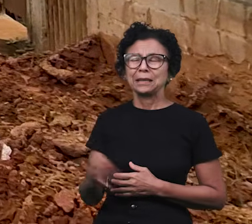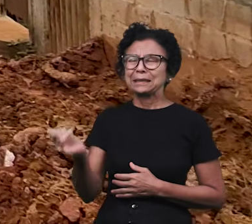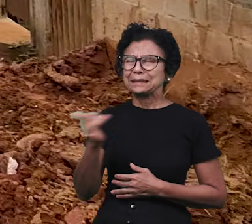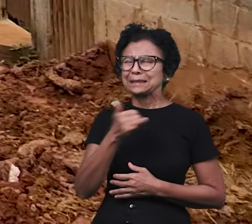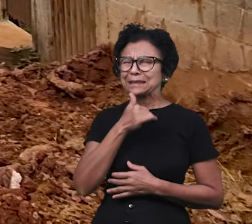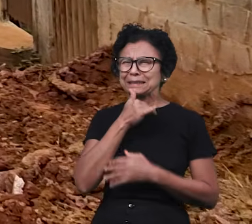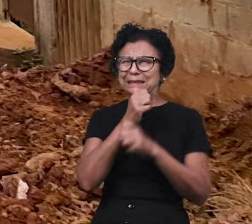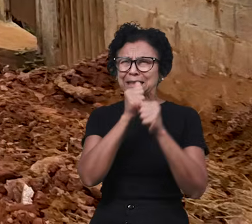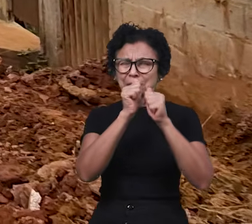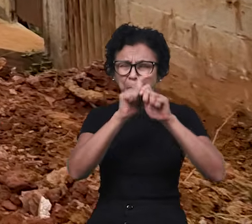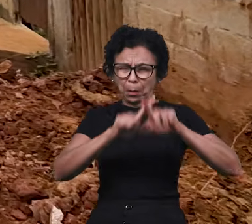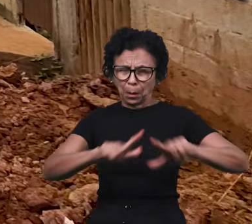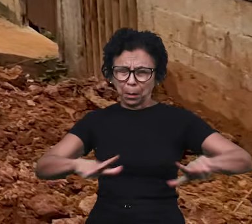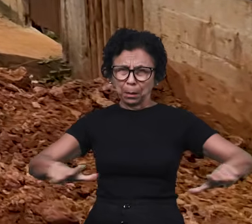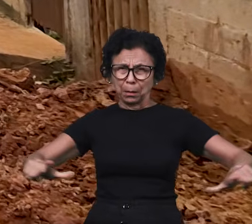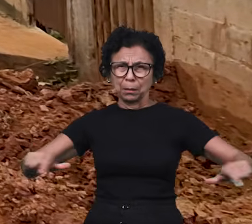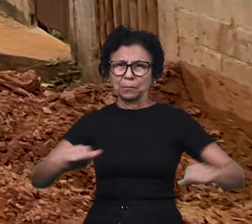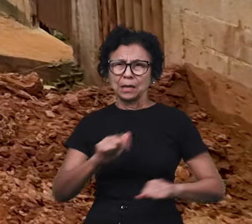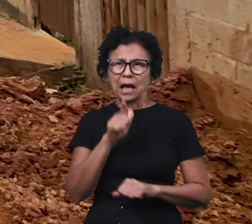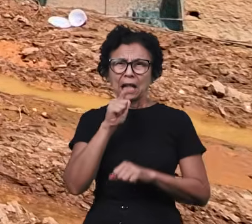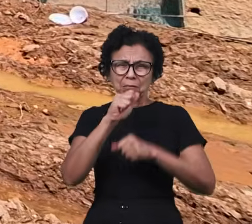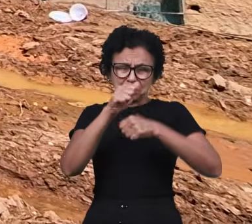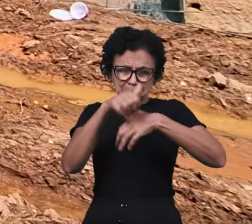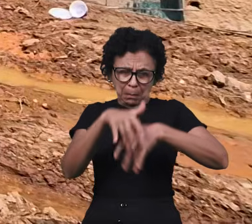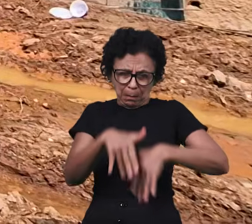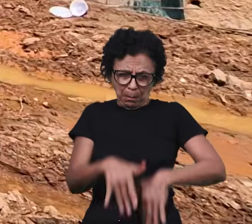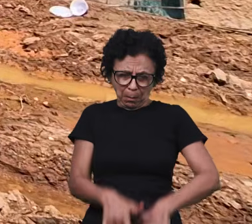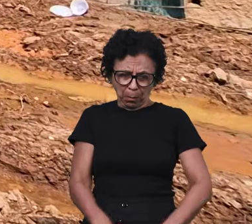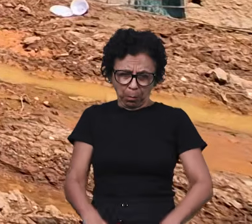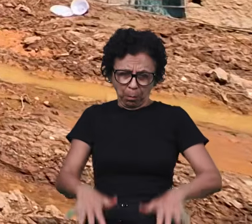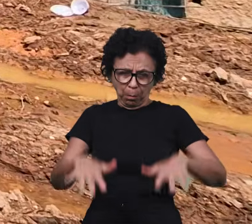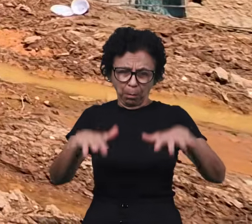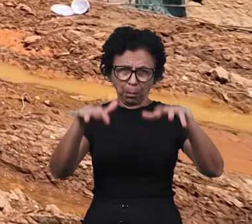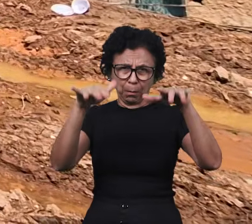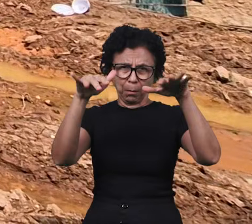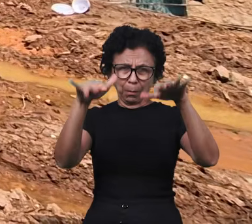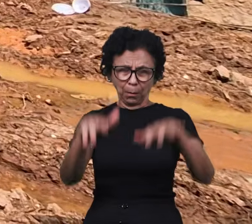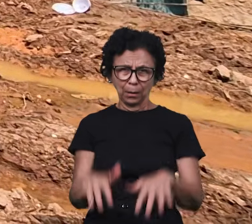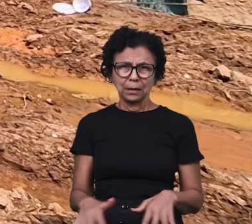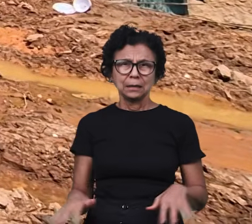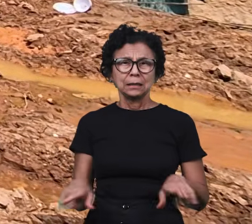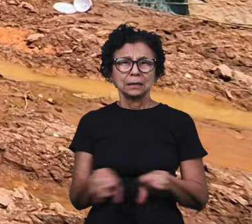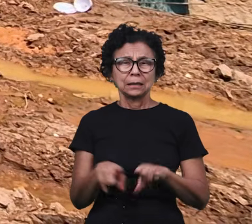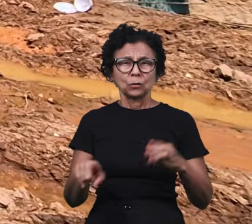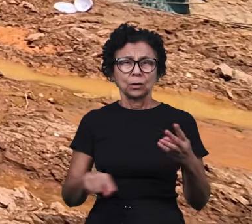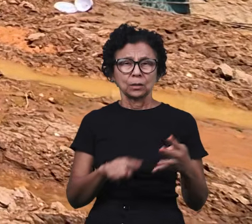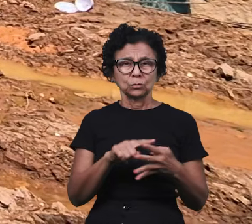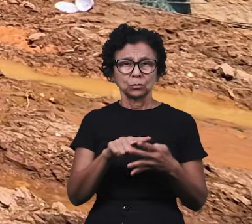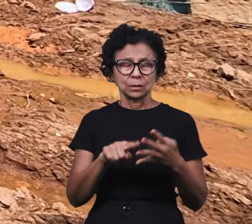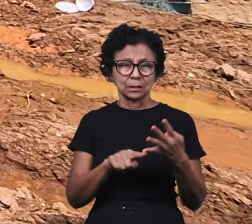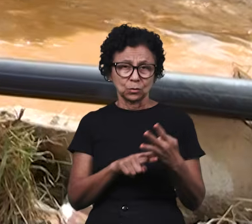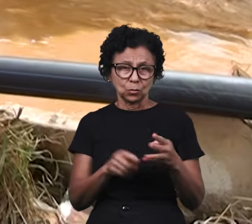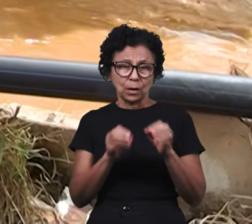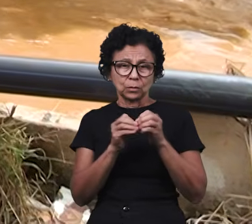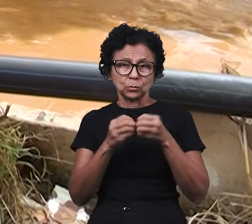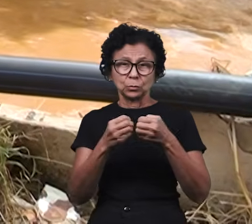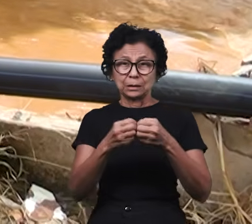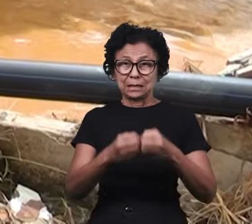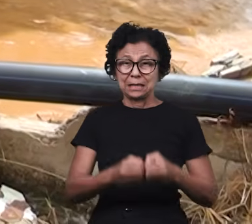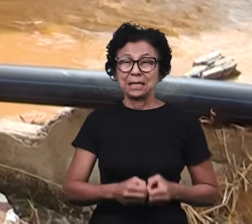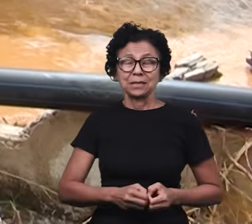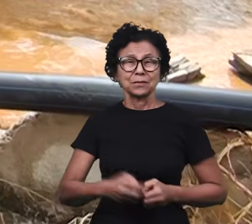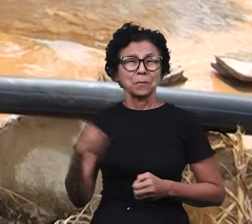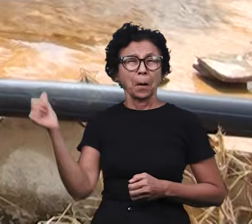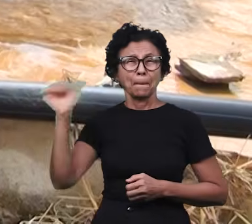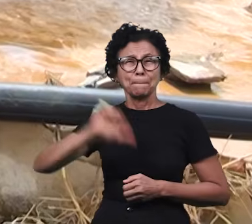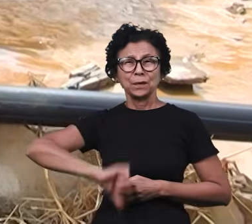com deslizamentos e pontos de alagamentos. Já municípios como Matias Barbosa, Leopoldina, Cataguás e Ubá